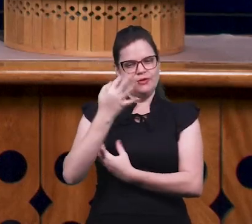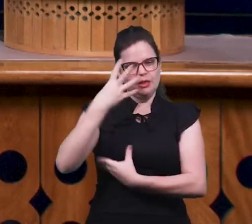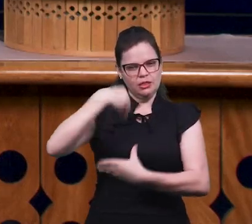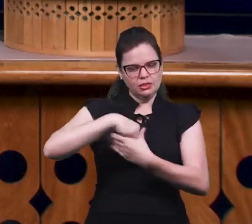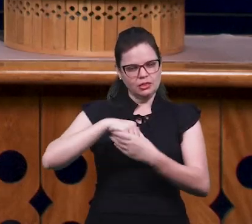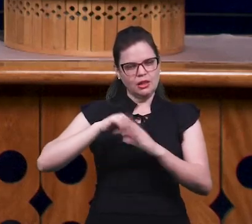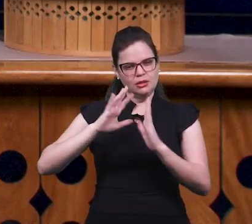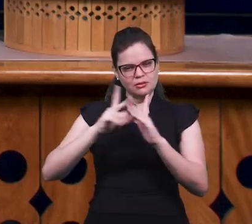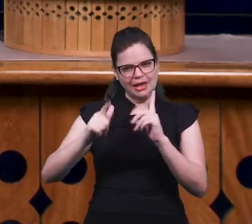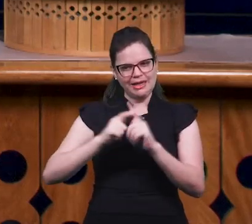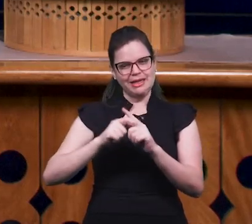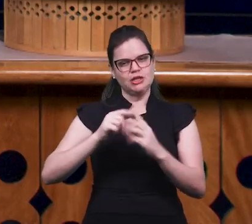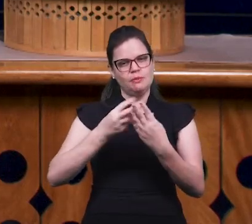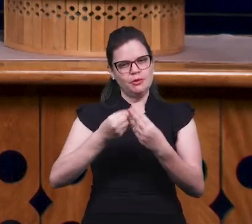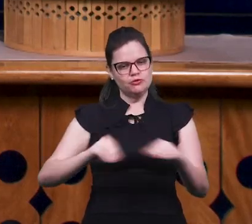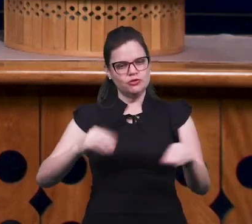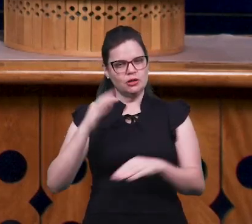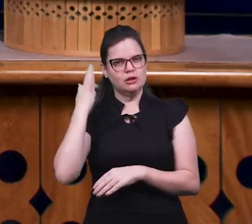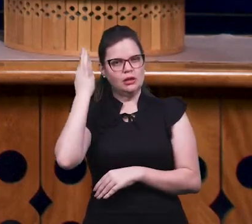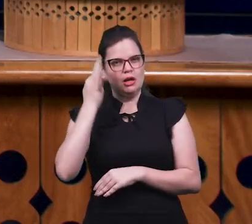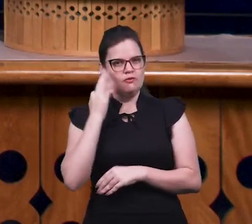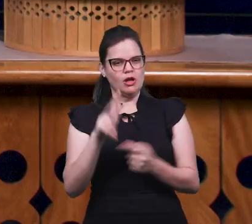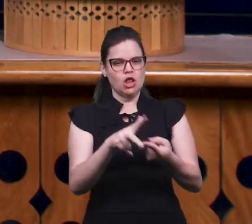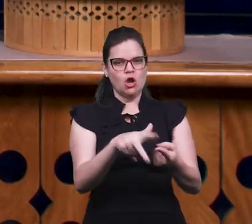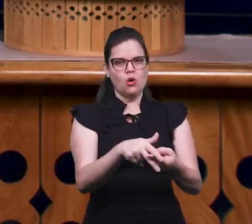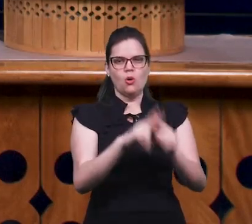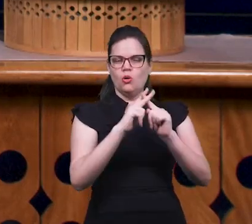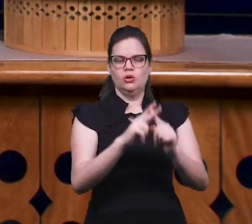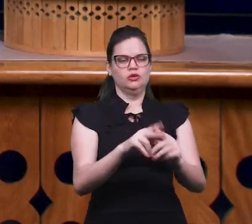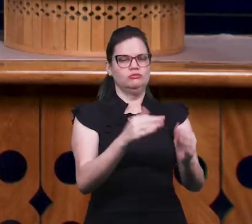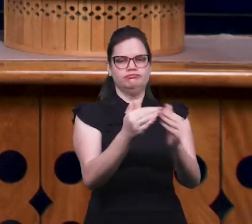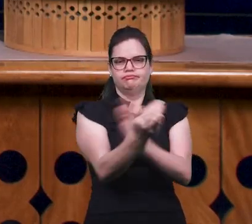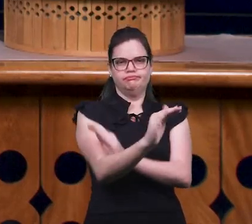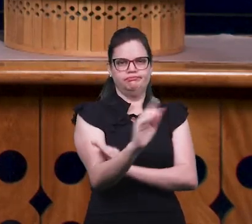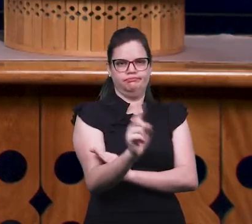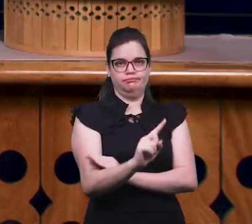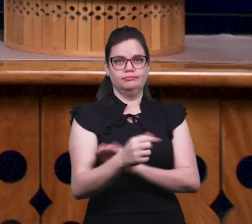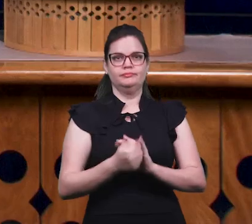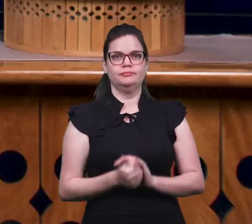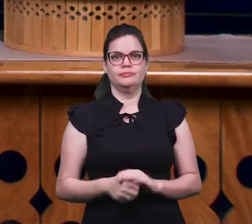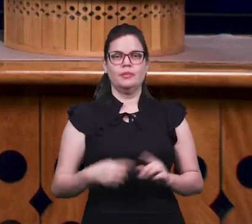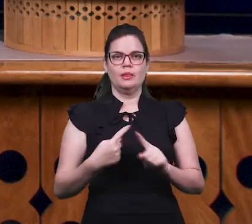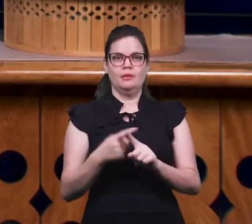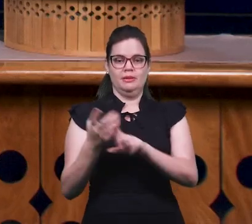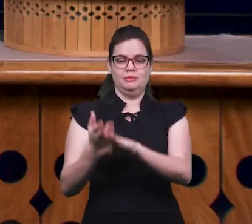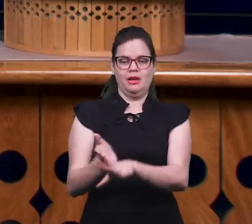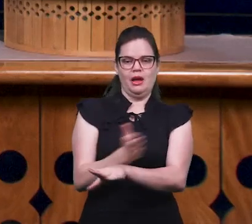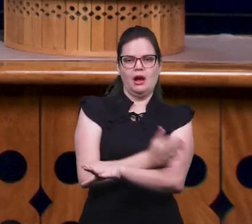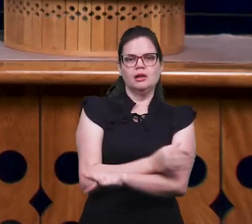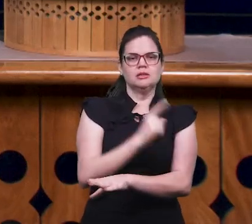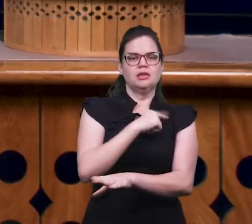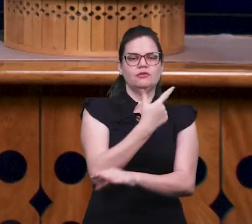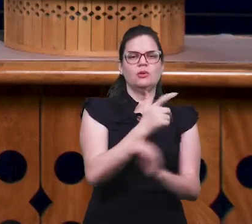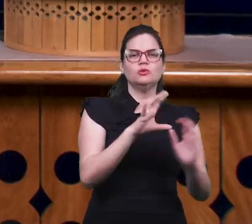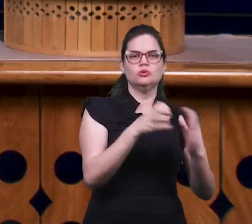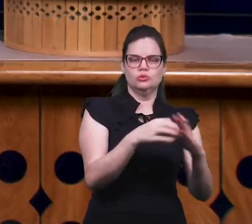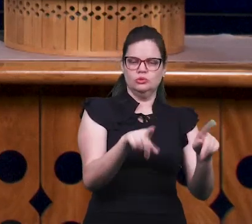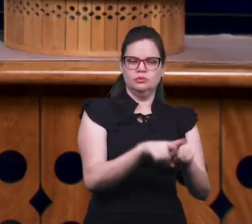fé. Já em 797 ele falava, embora antes dele a patrística já trouxe